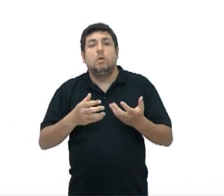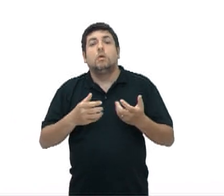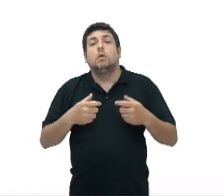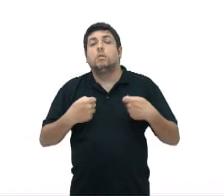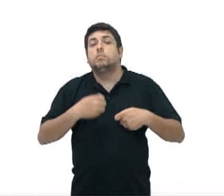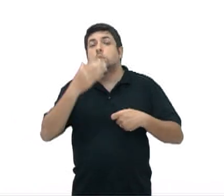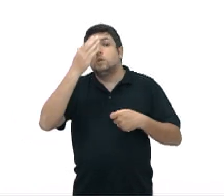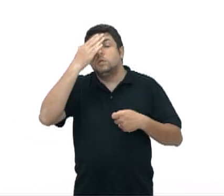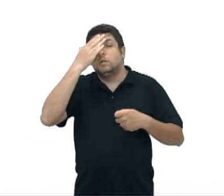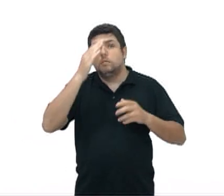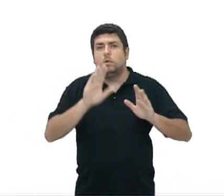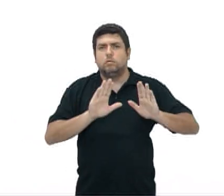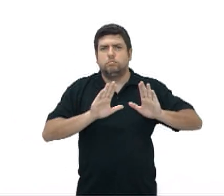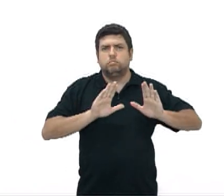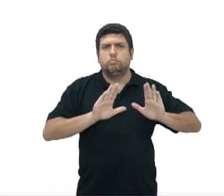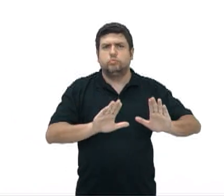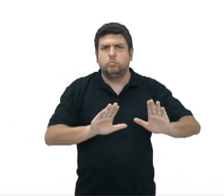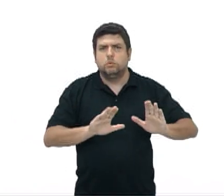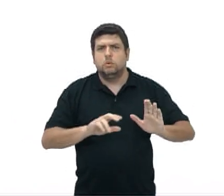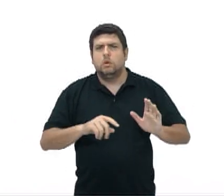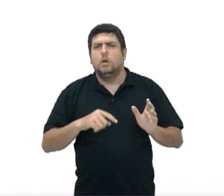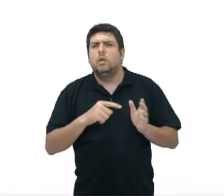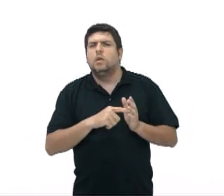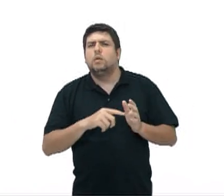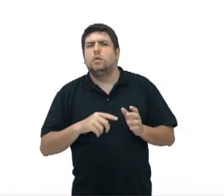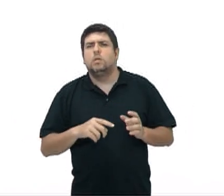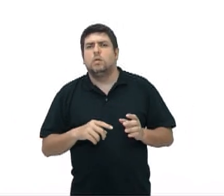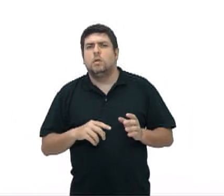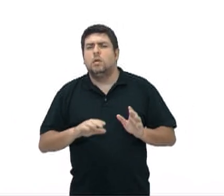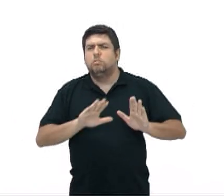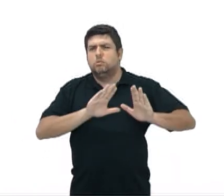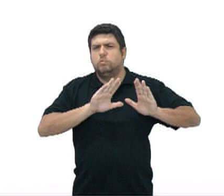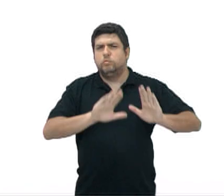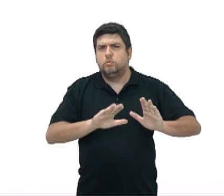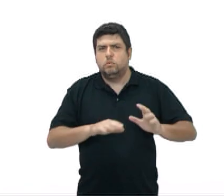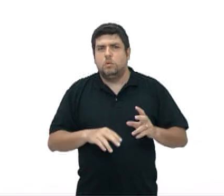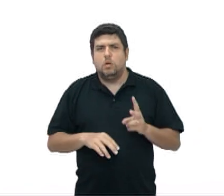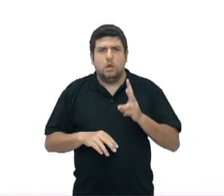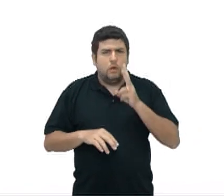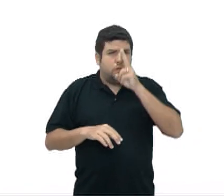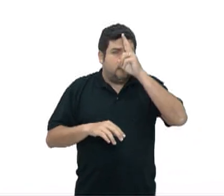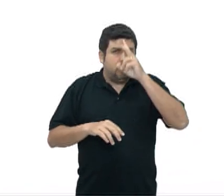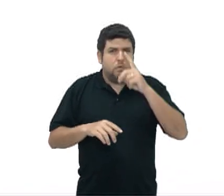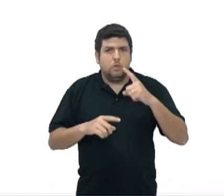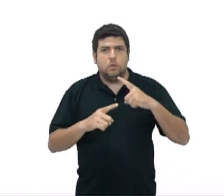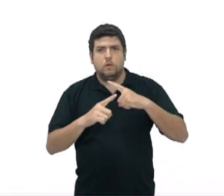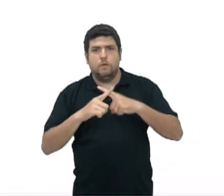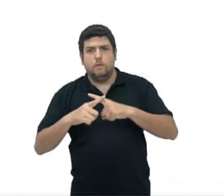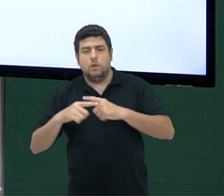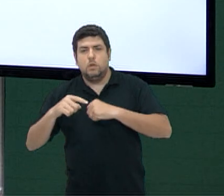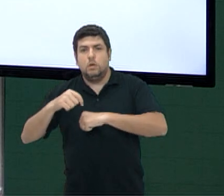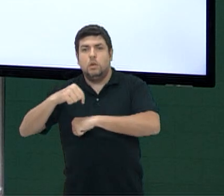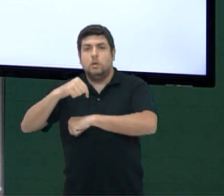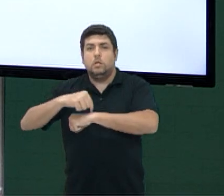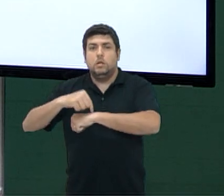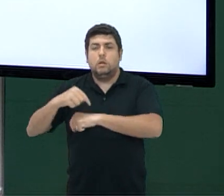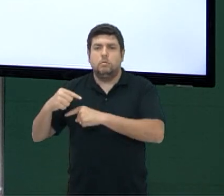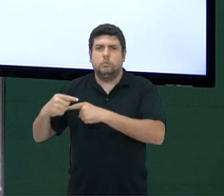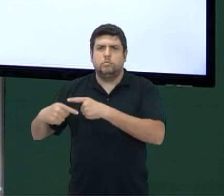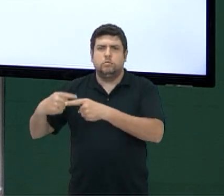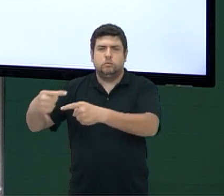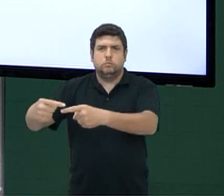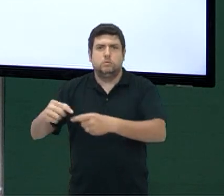eu vou utilizar a definição de impulso. Impulso é igual à força vezes a variação do tempo. E aí, simplesmente pegando a quantidade